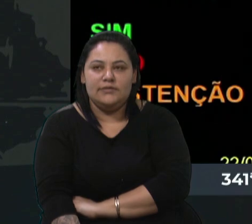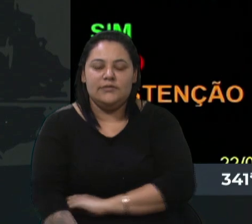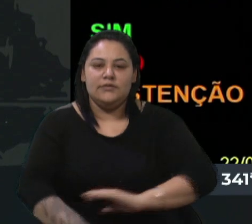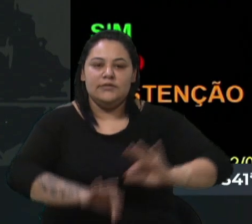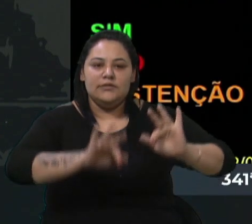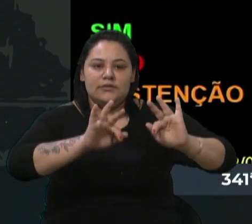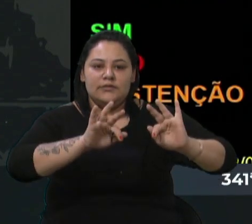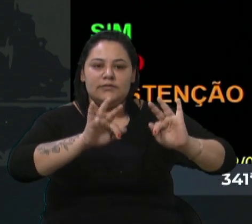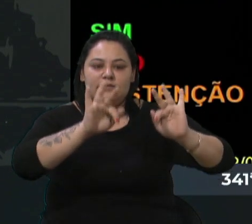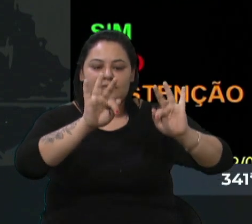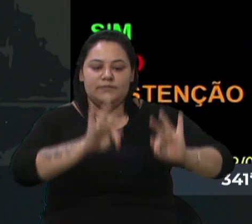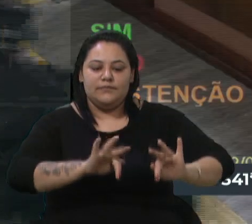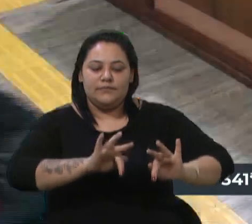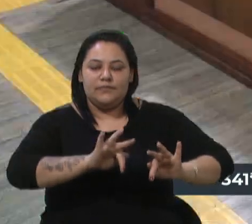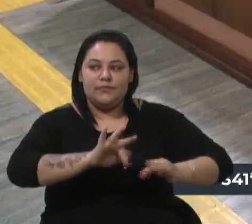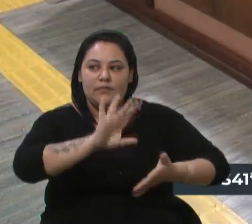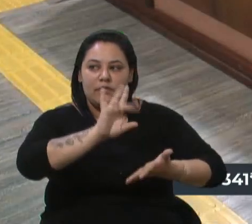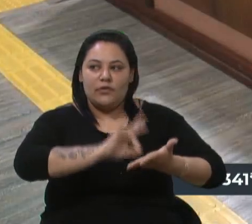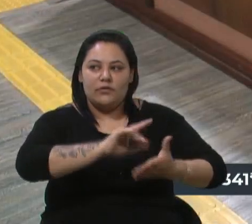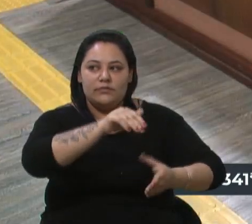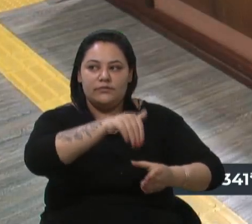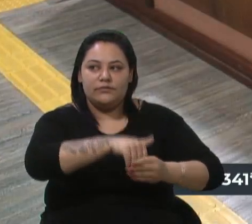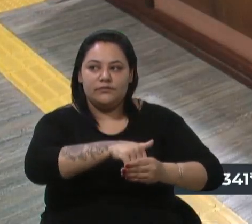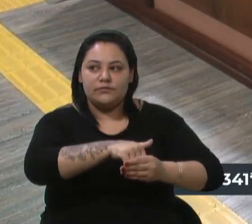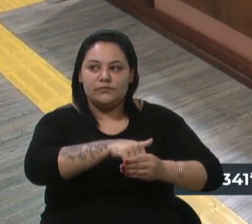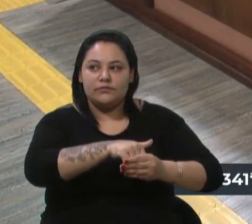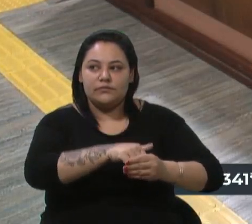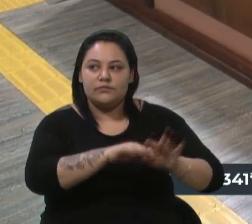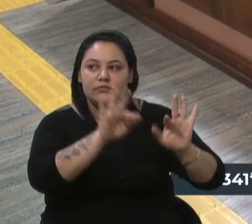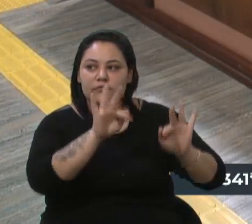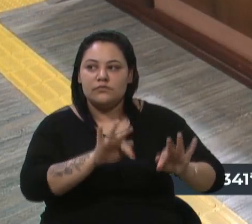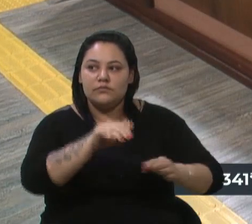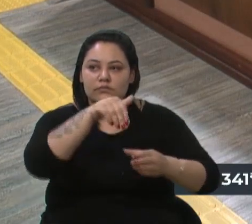Encerrado o registro dos votos, encerrada a votação.